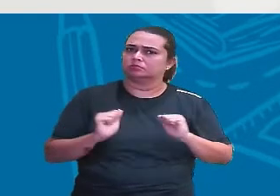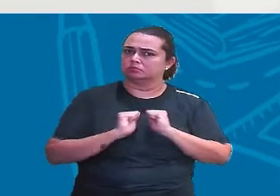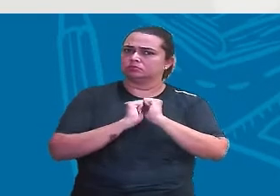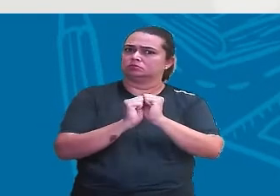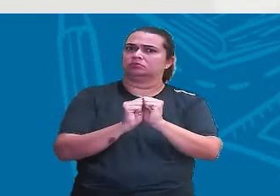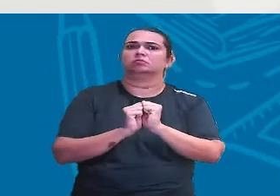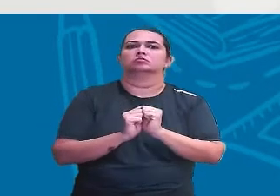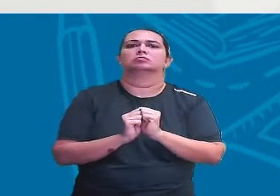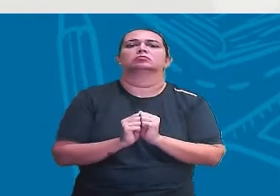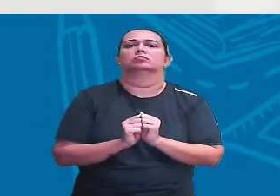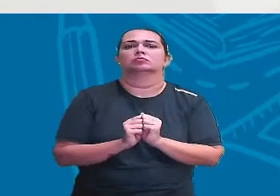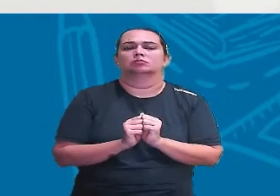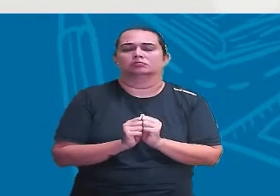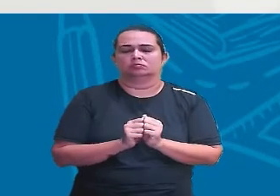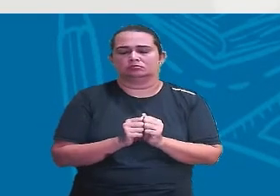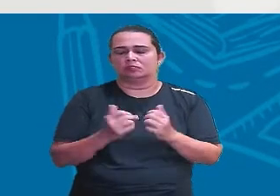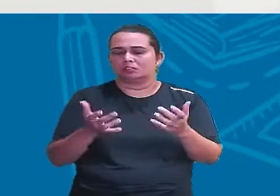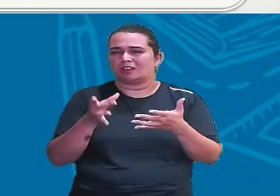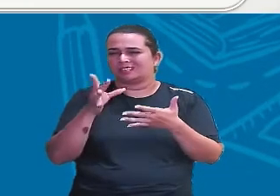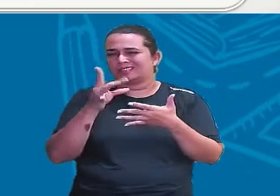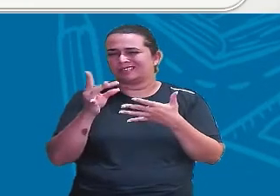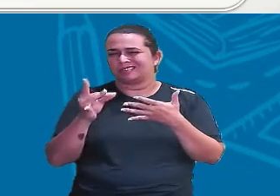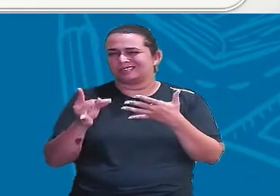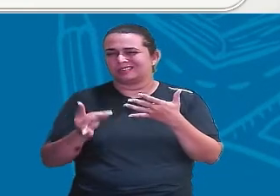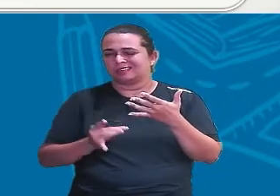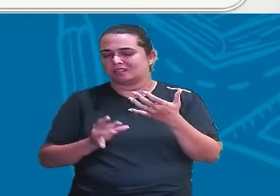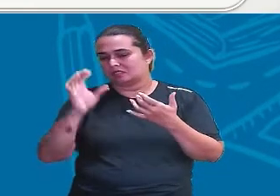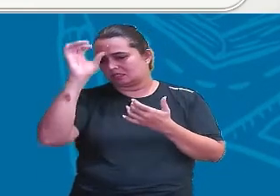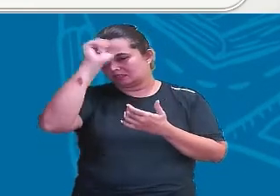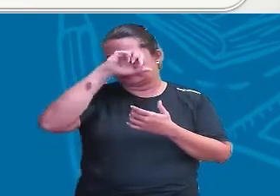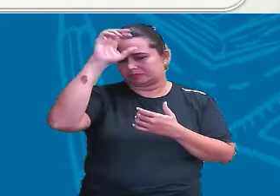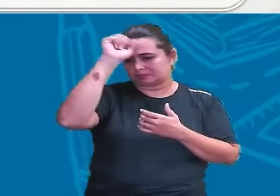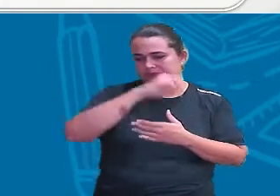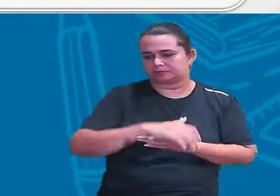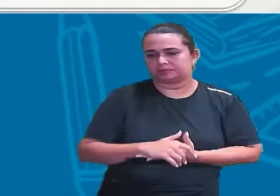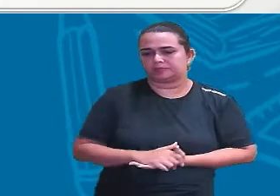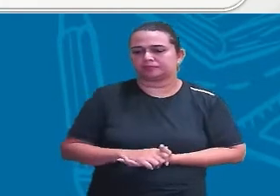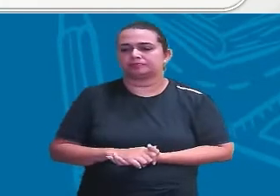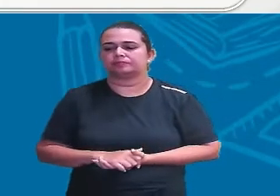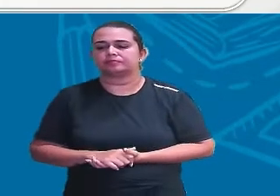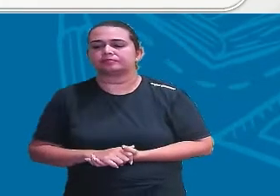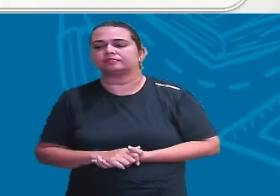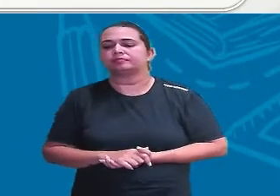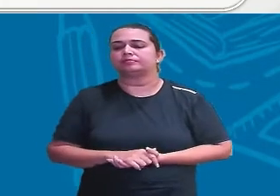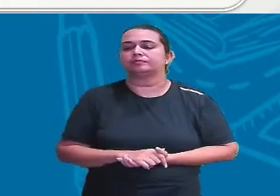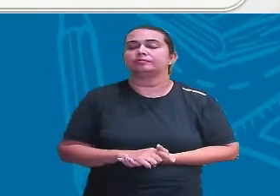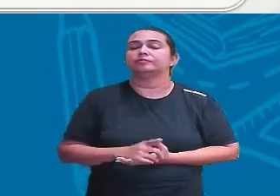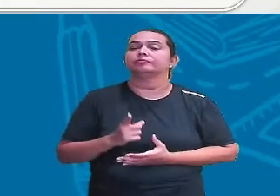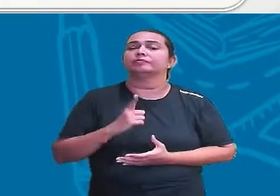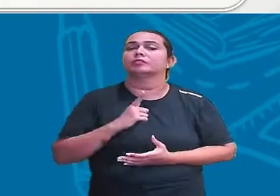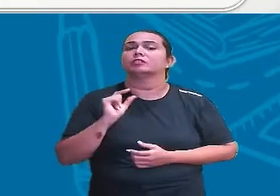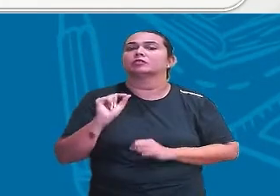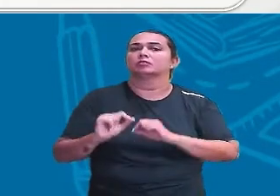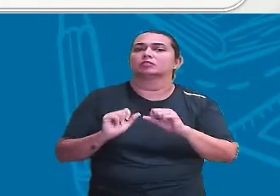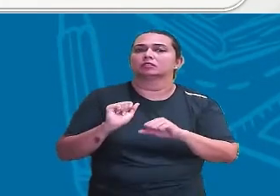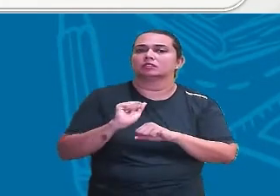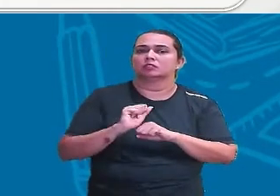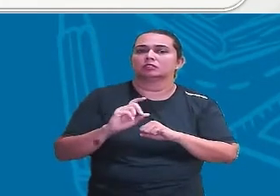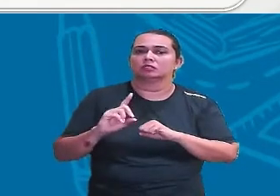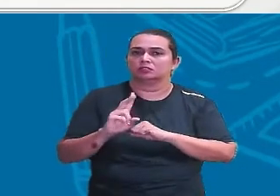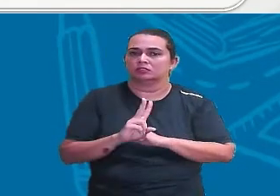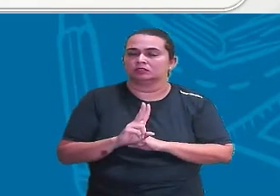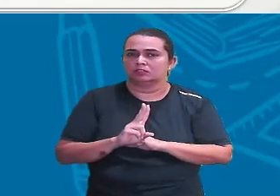vamos saber mais um pouquinho detalhadamente sobre esse tema. Separei aqui sobre adverbs, que são